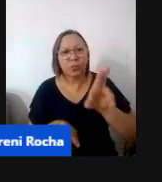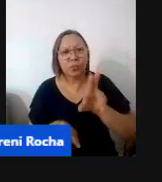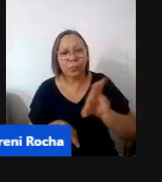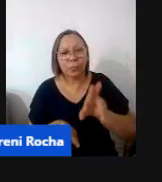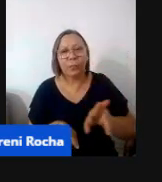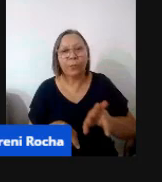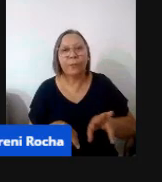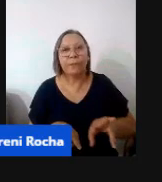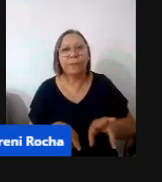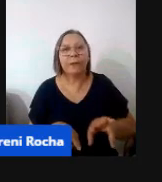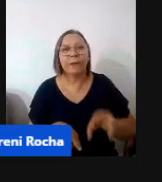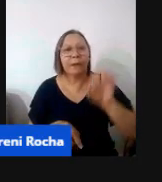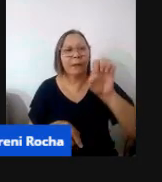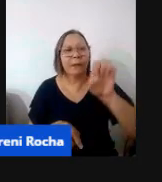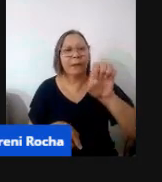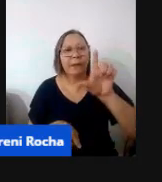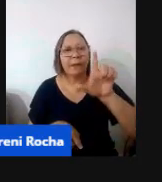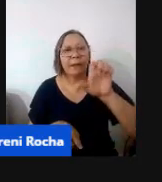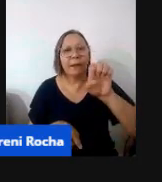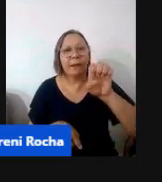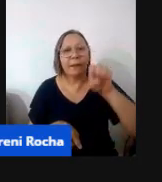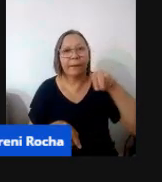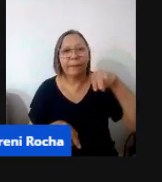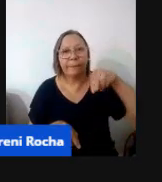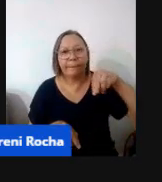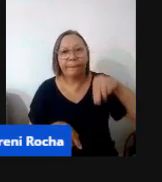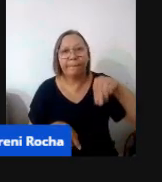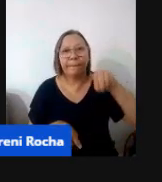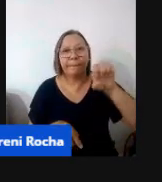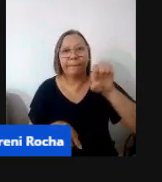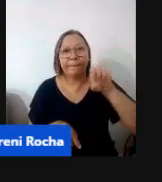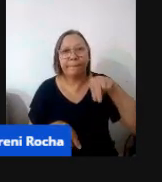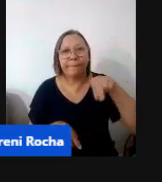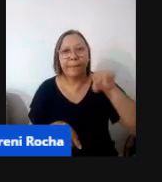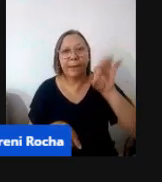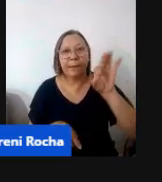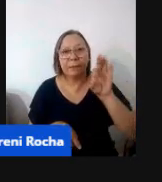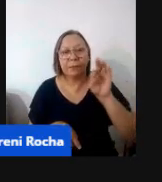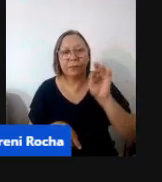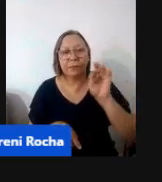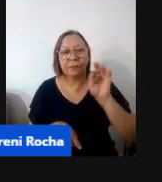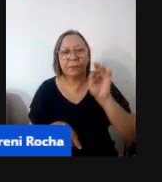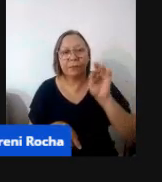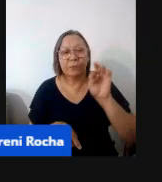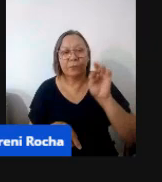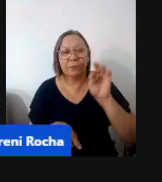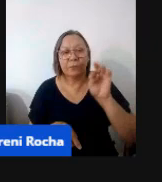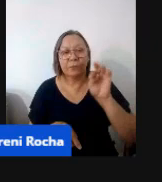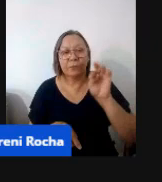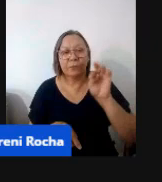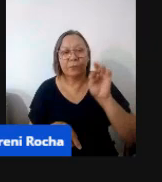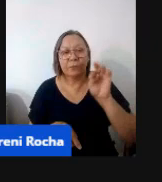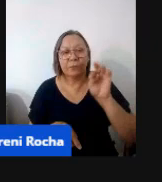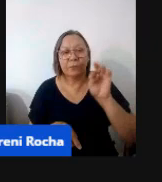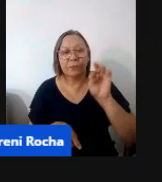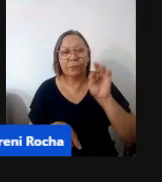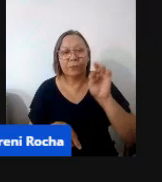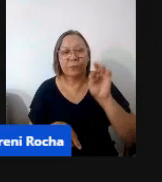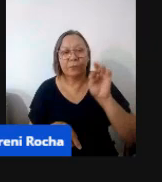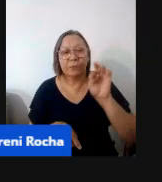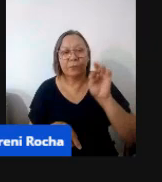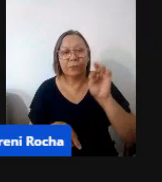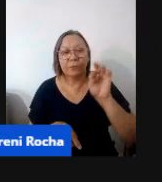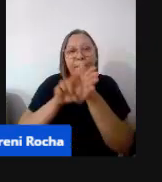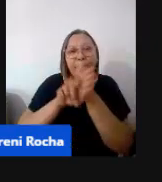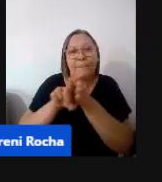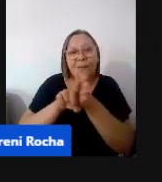em elementos? Eu vou clicar aqui e vou trazer para a minha tela. Eu pesquisei anteriormente